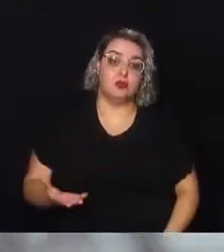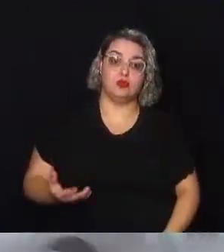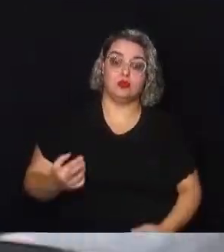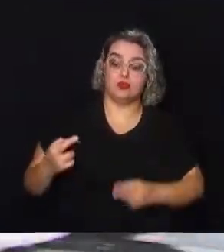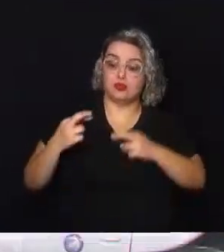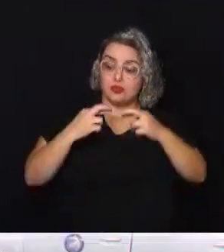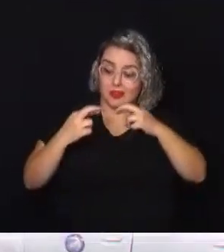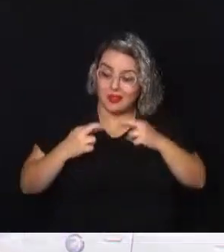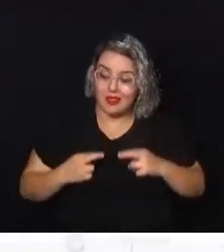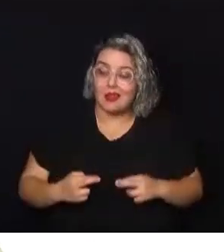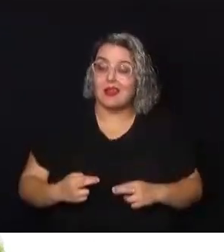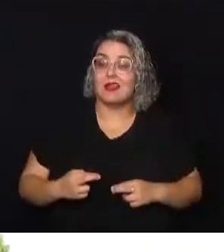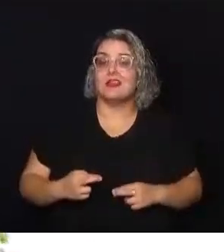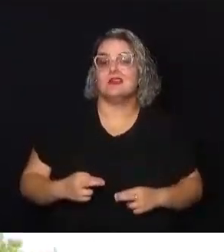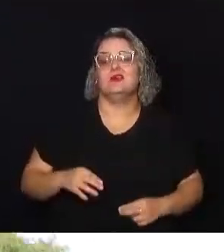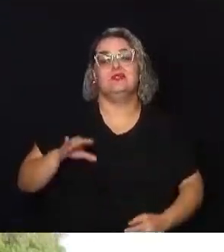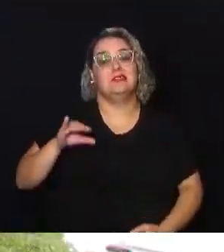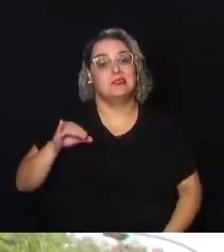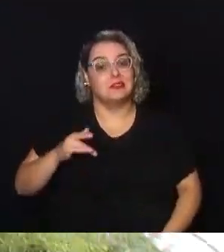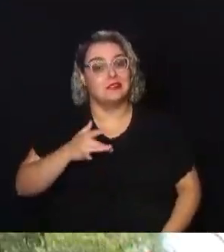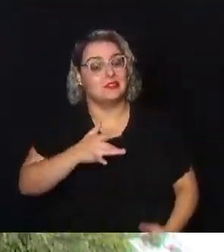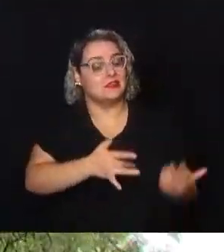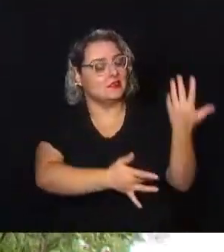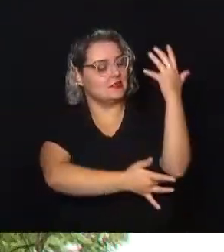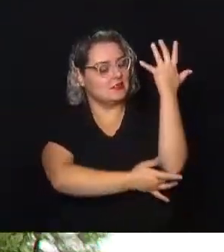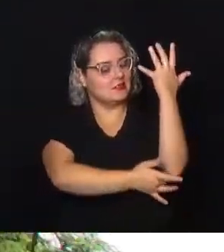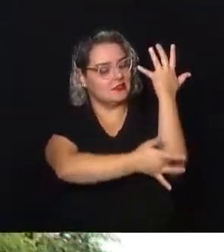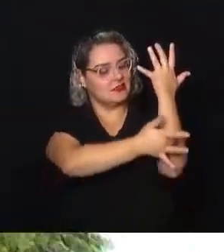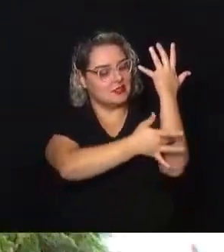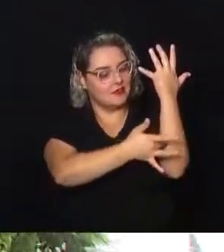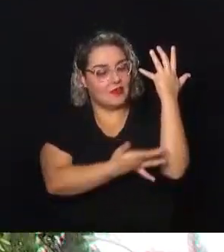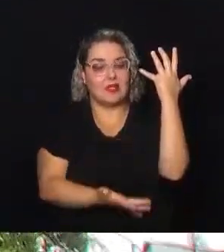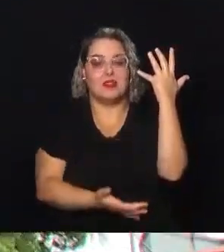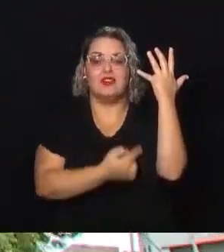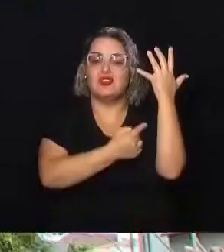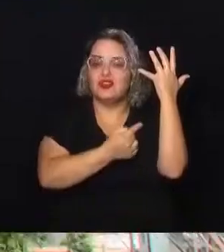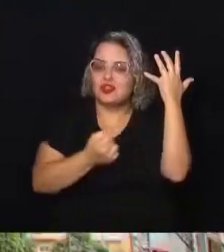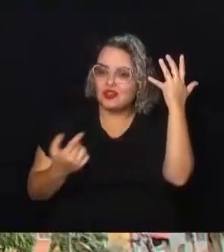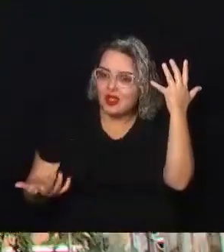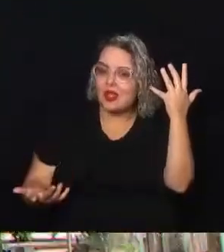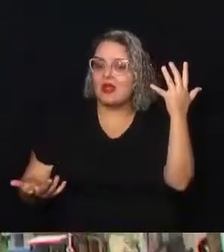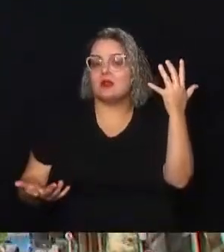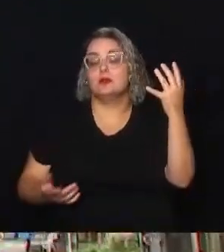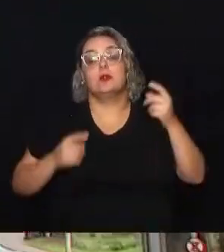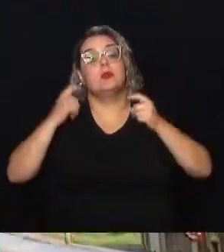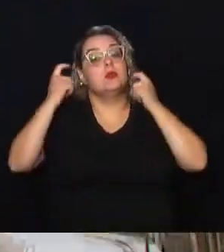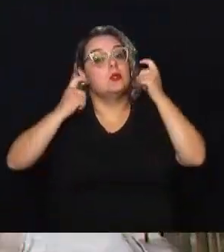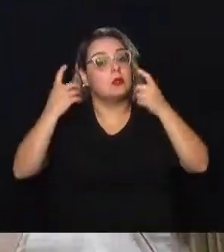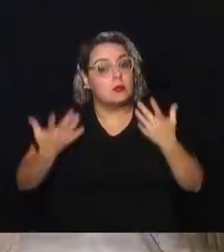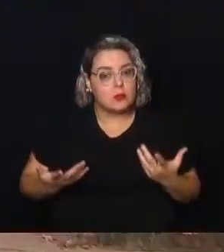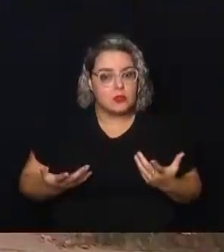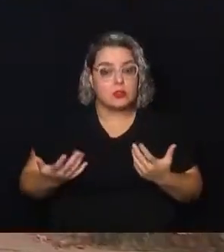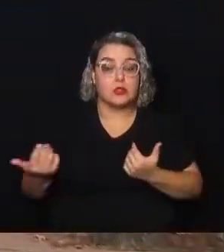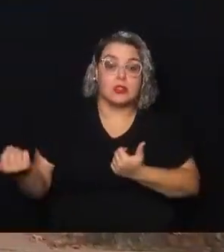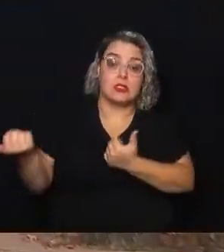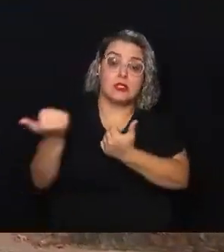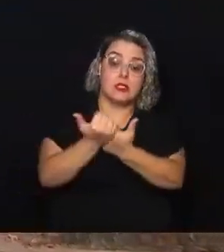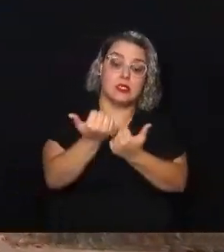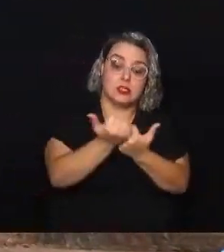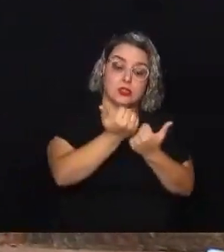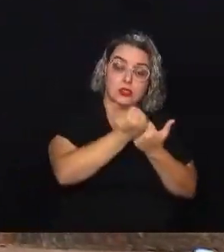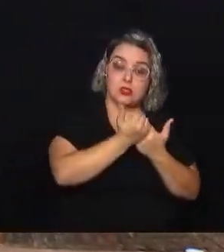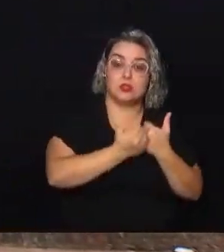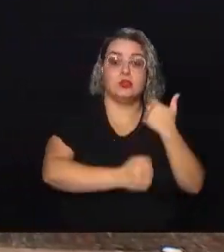manejo na análise científica da Saúde de cada uma dessas árvores da preocupação